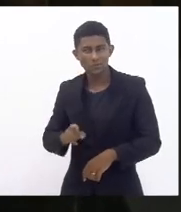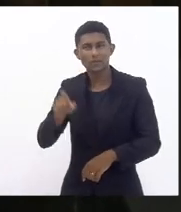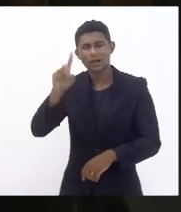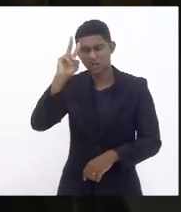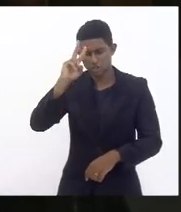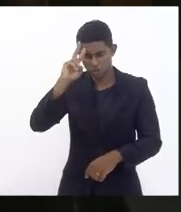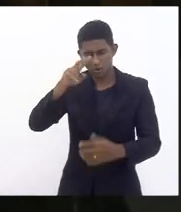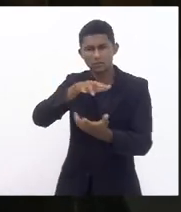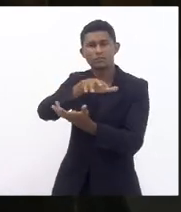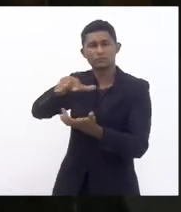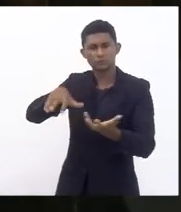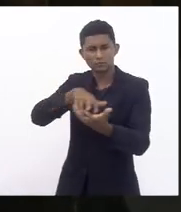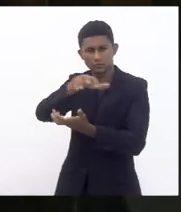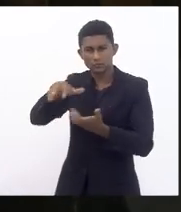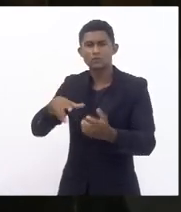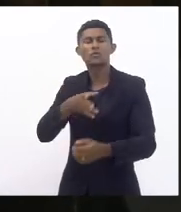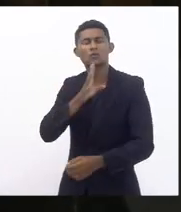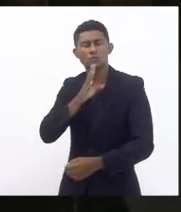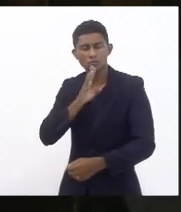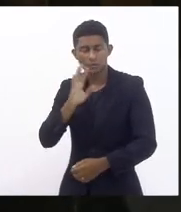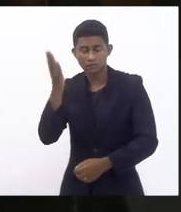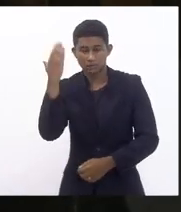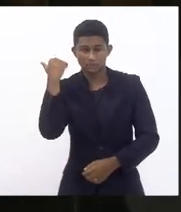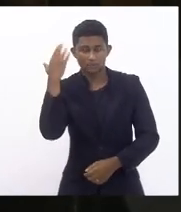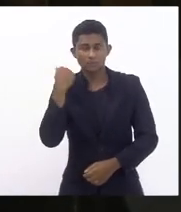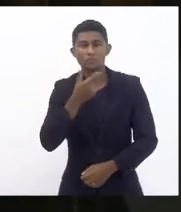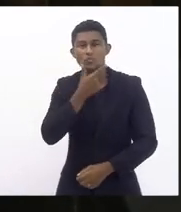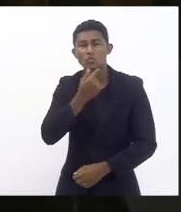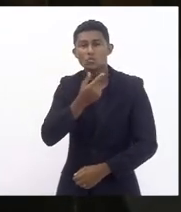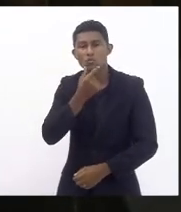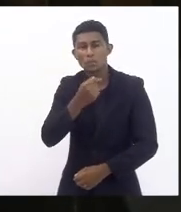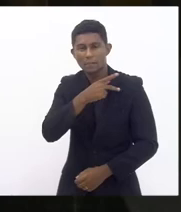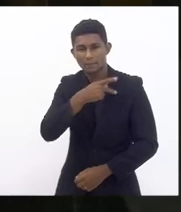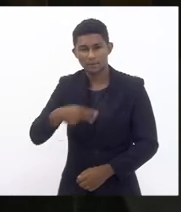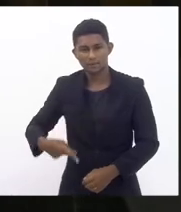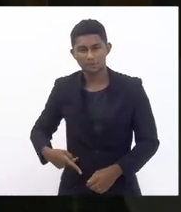Eu conheço o papel de Lenin, em 17,